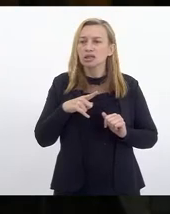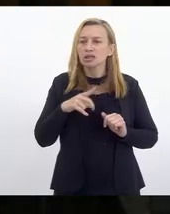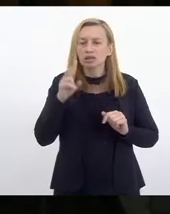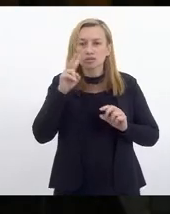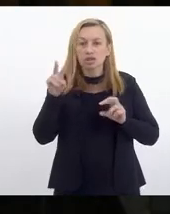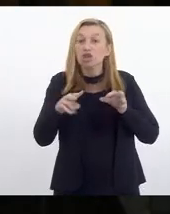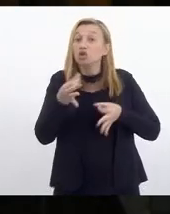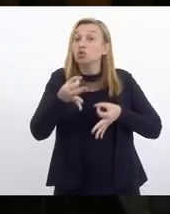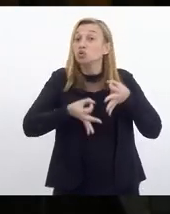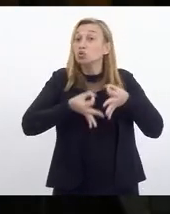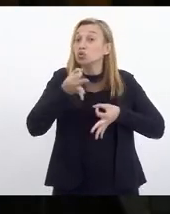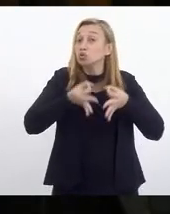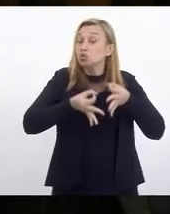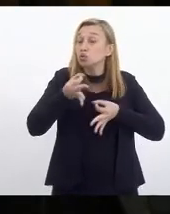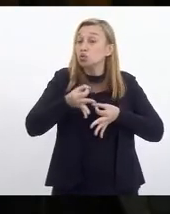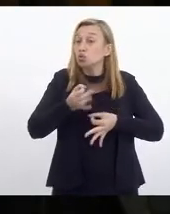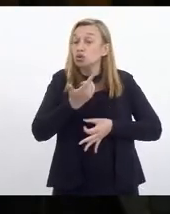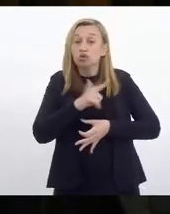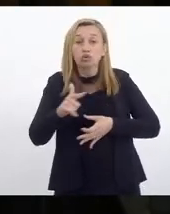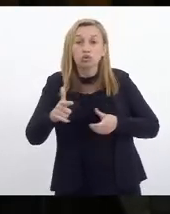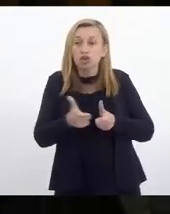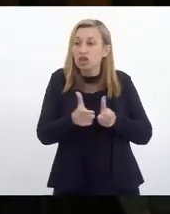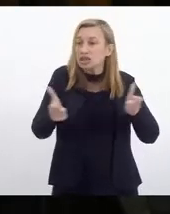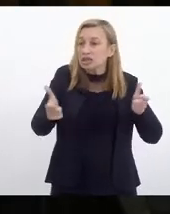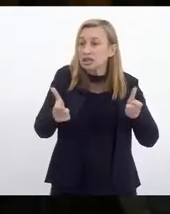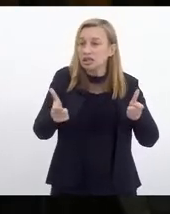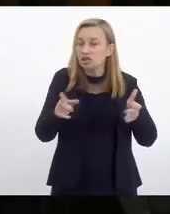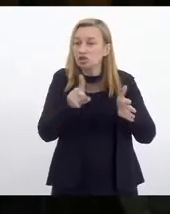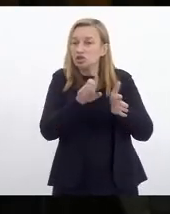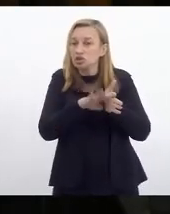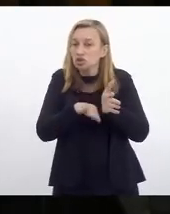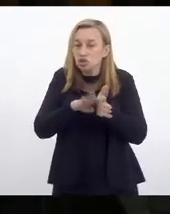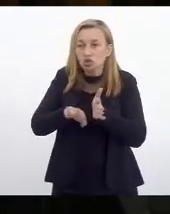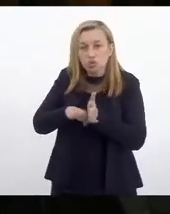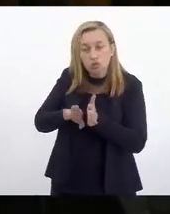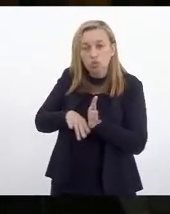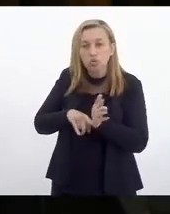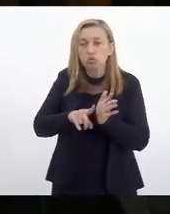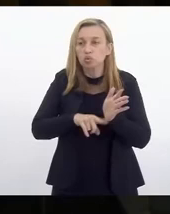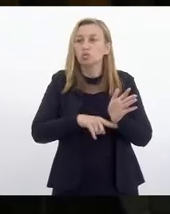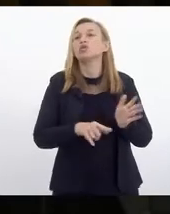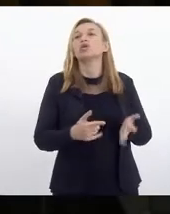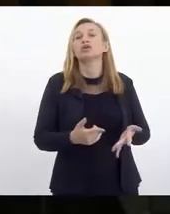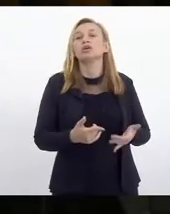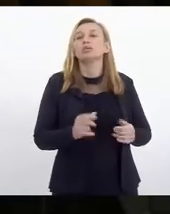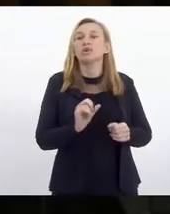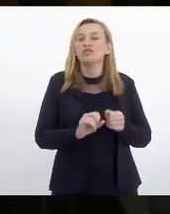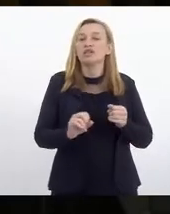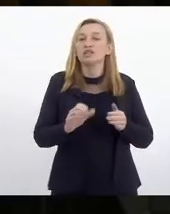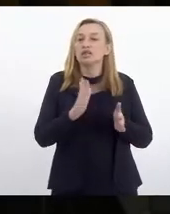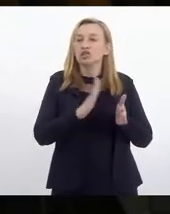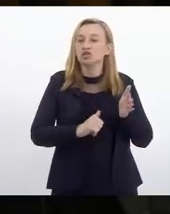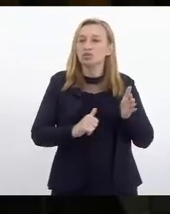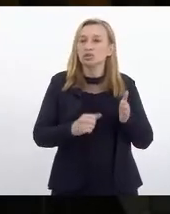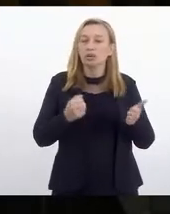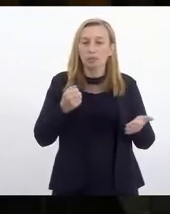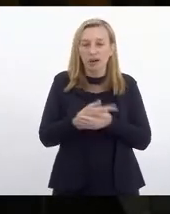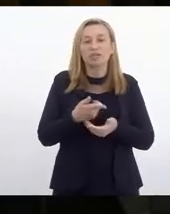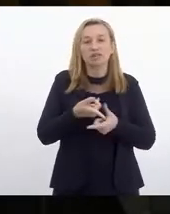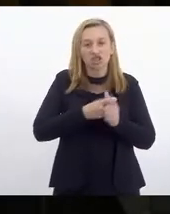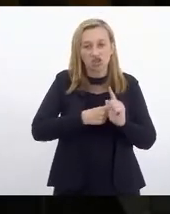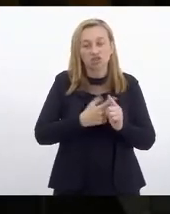jurídica e não tenha grandes descontos de valor de face, para fazer o abatimento do pagamento da